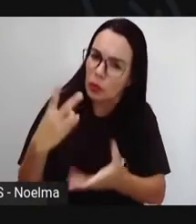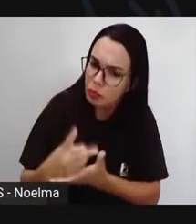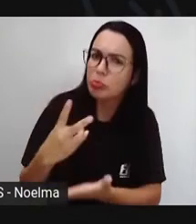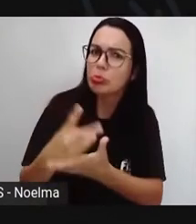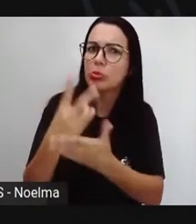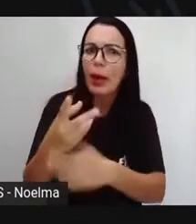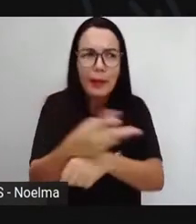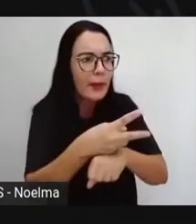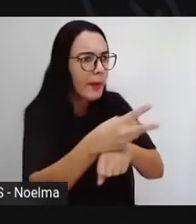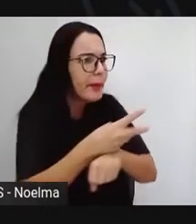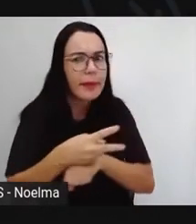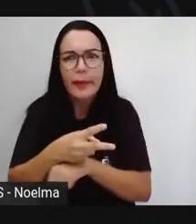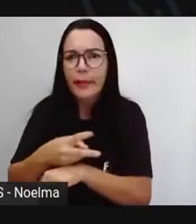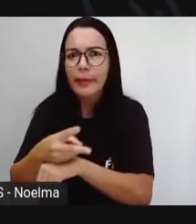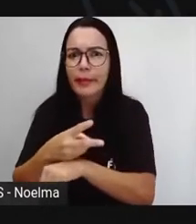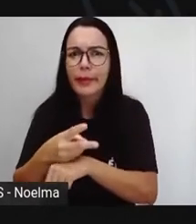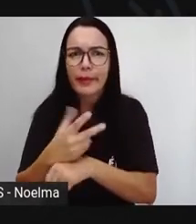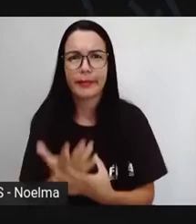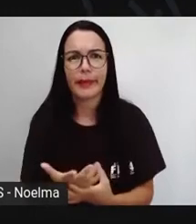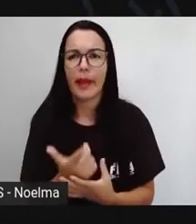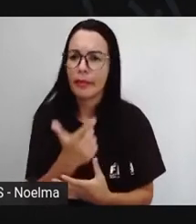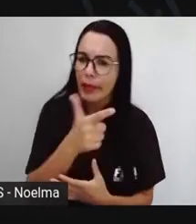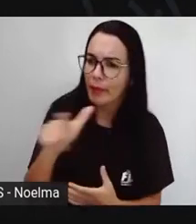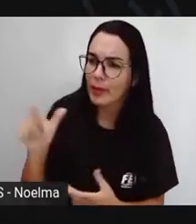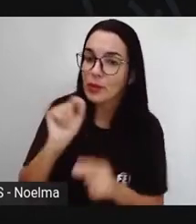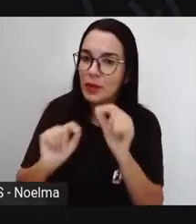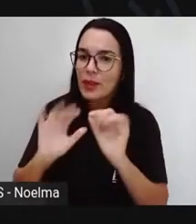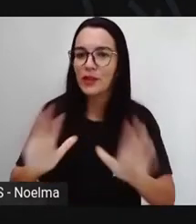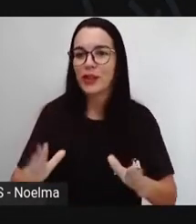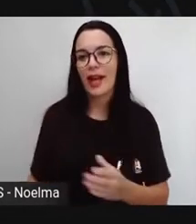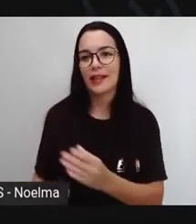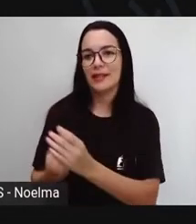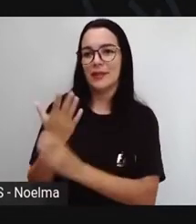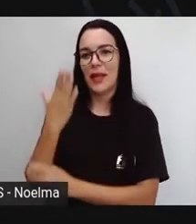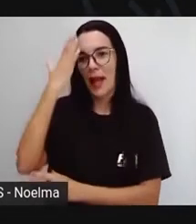ver o que existia depois do que tinha descoberto.